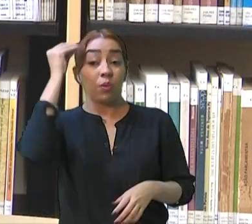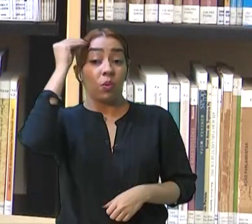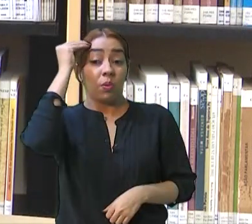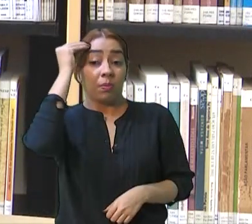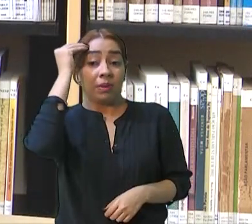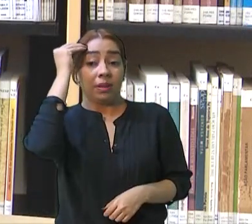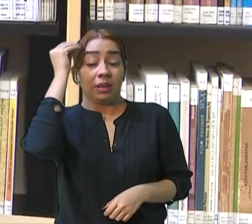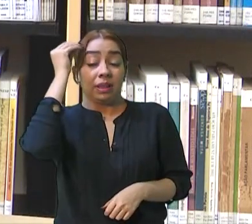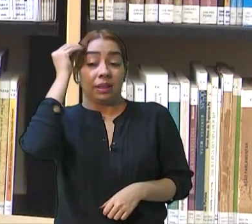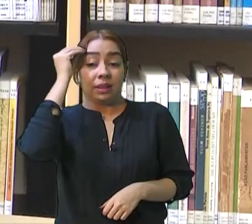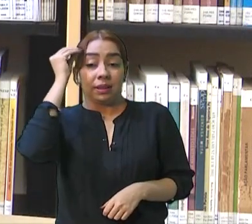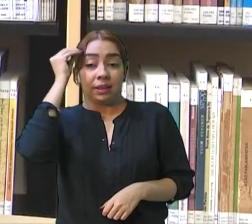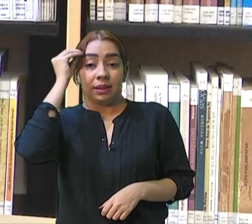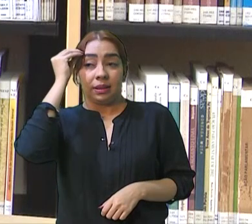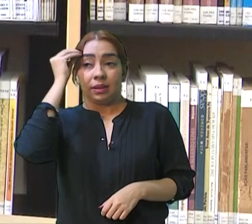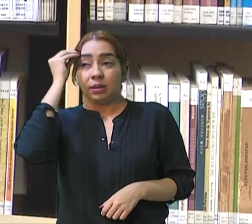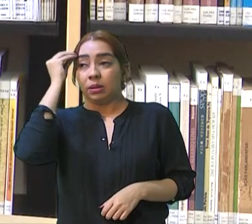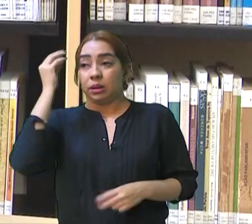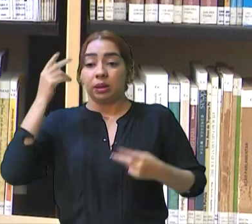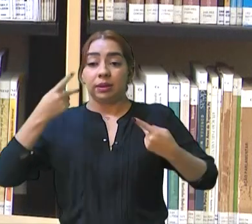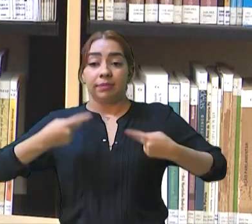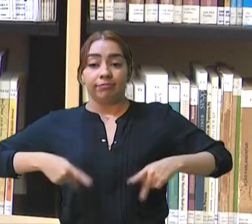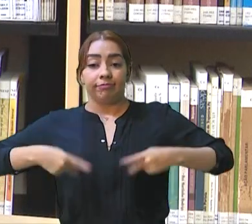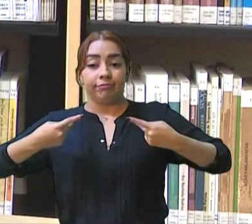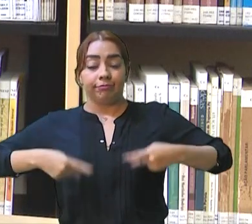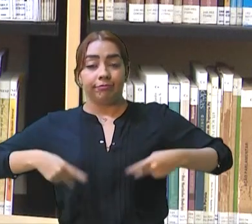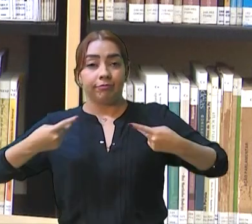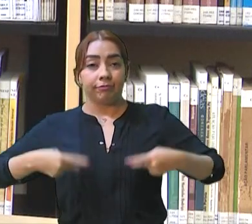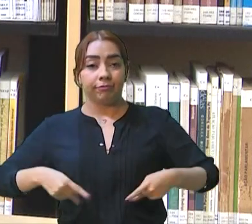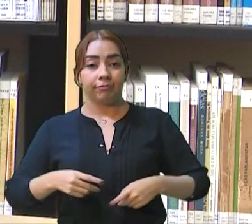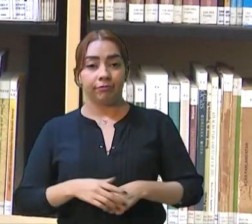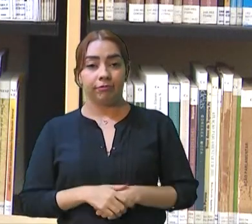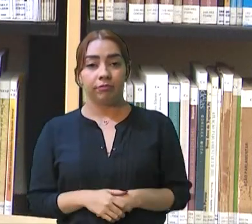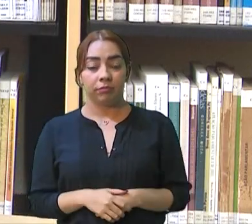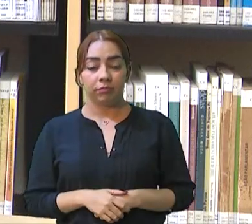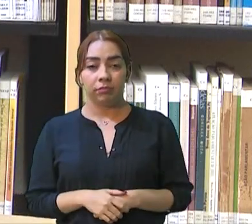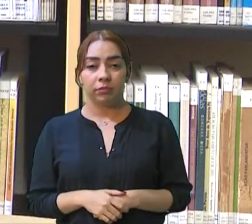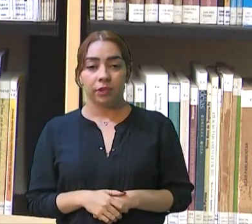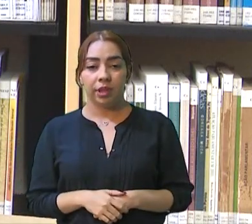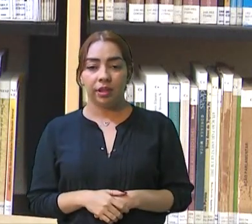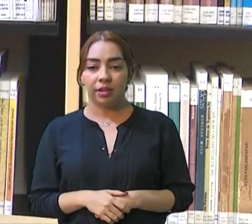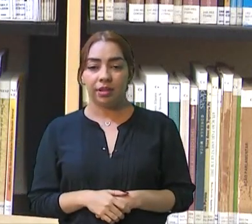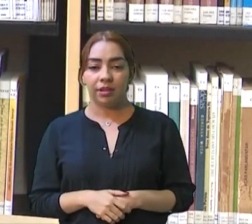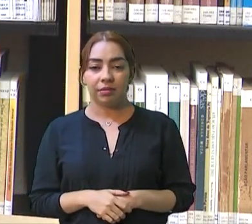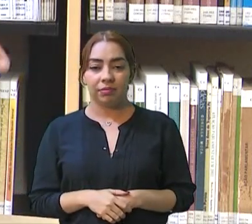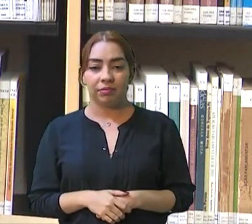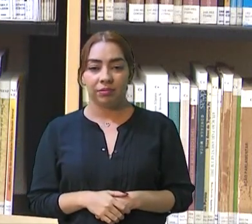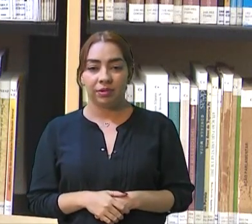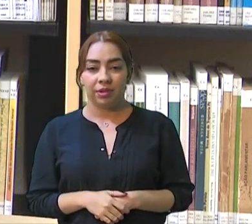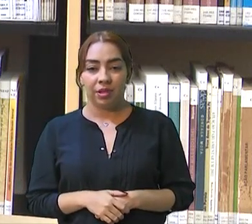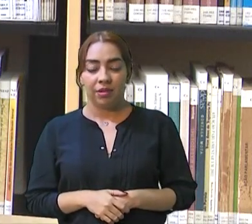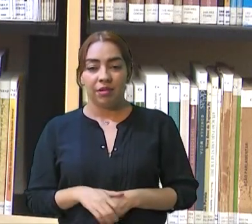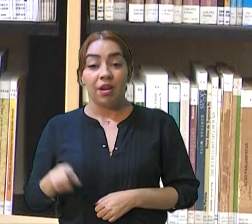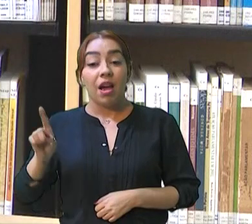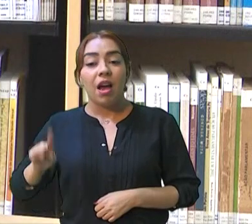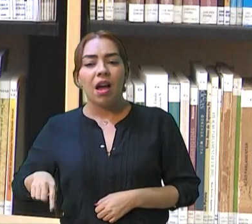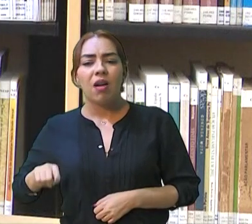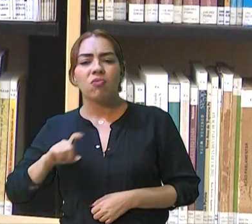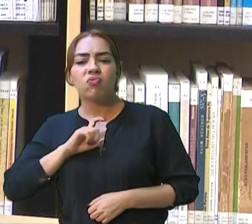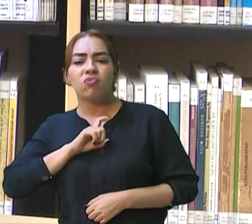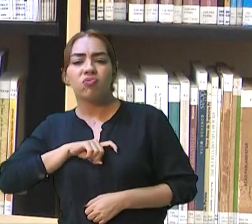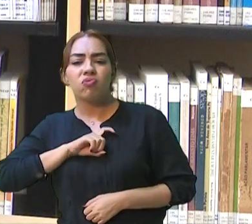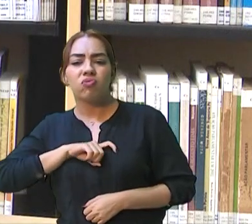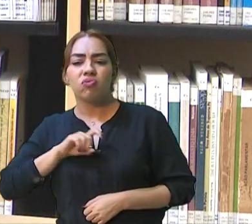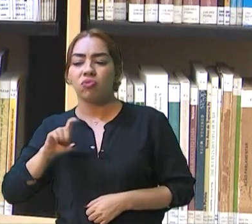herói como que ele matou, Nossa. porque a cena foi desse jeito. Um personagem que é vilão do Homem-Aranha, chamado